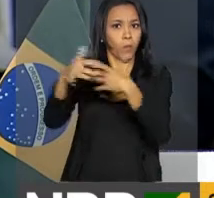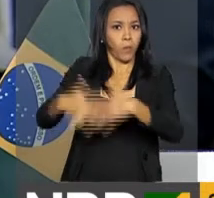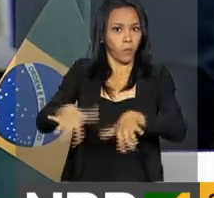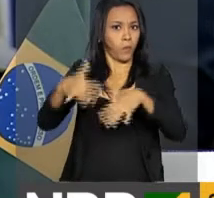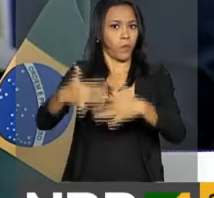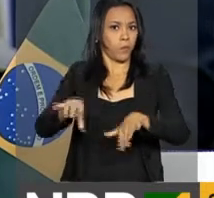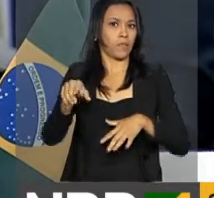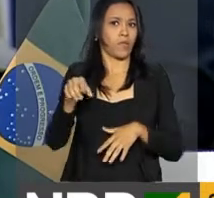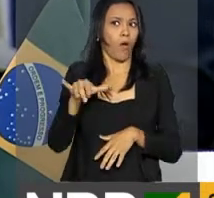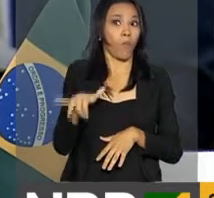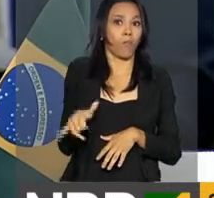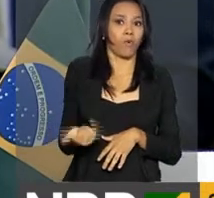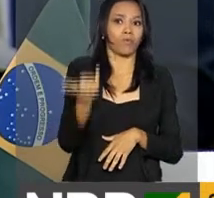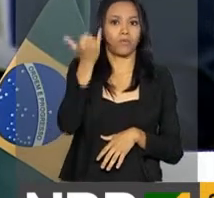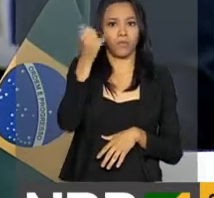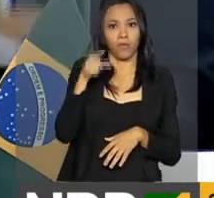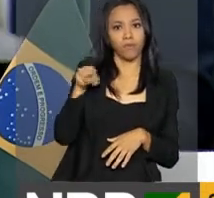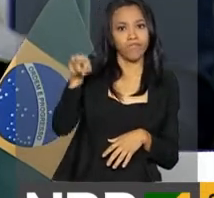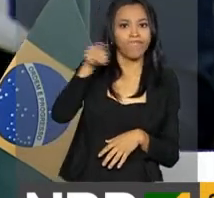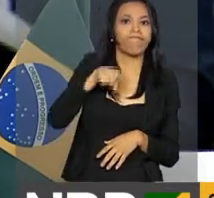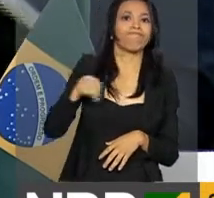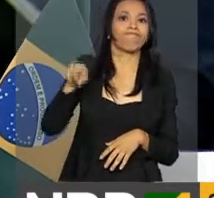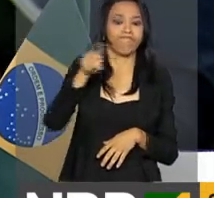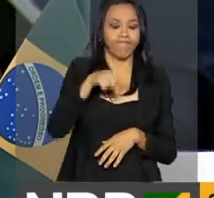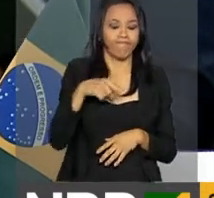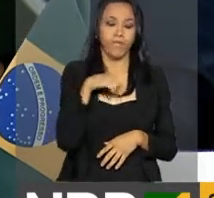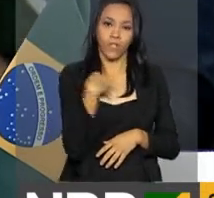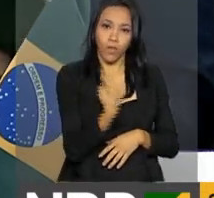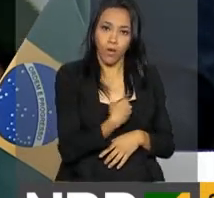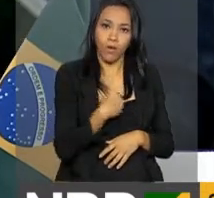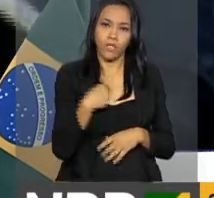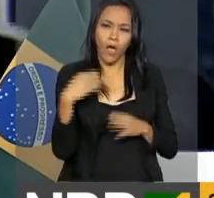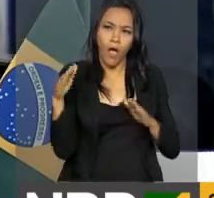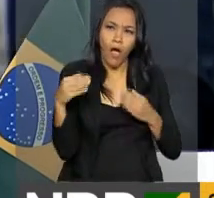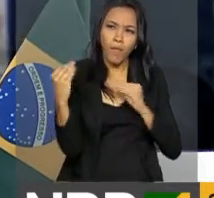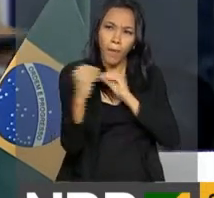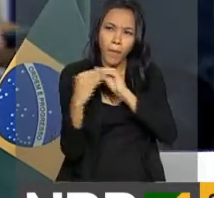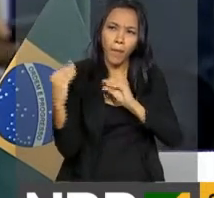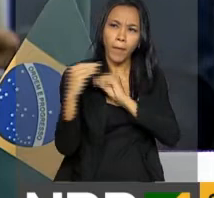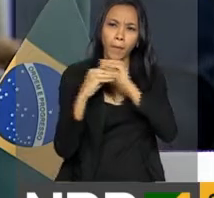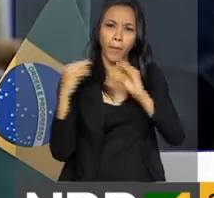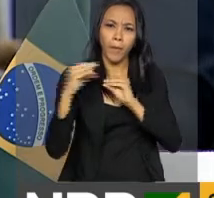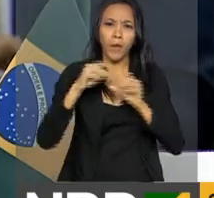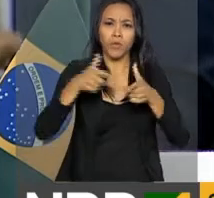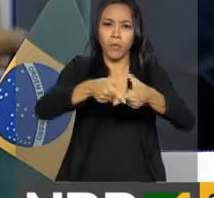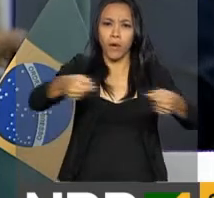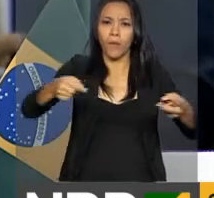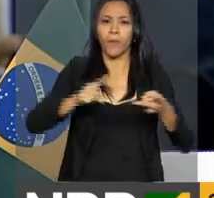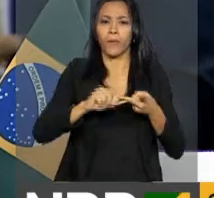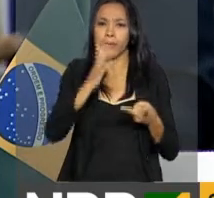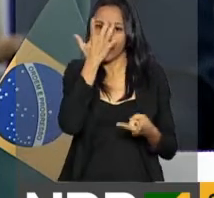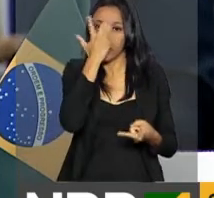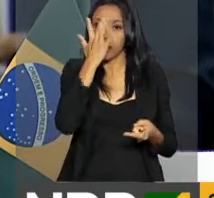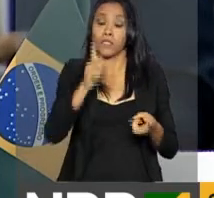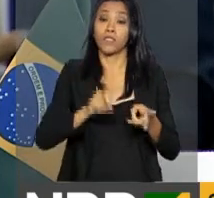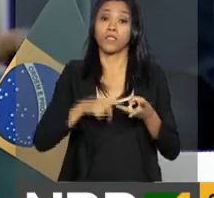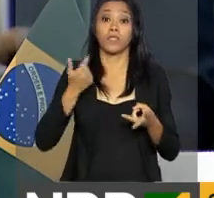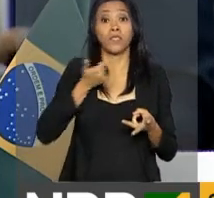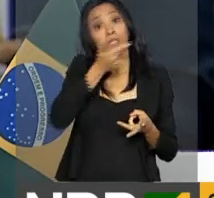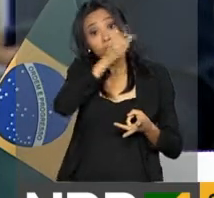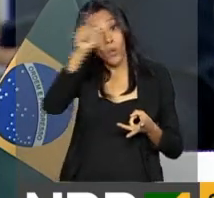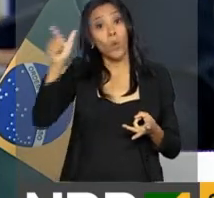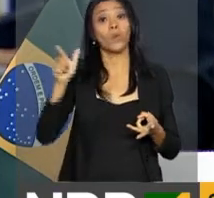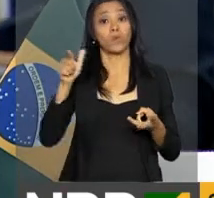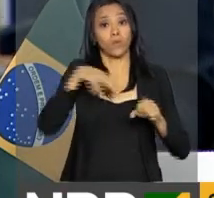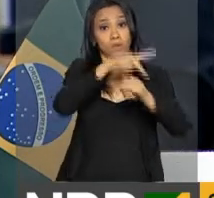múltiplas oportunidades. Intensificamos as conversas com o Japão, com a Índia e com os países do